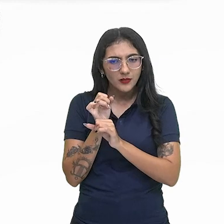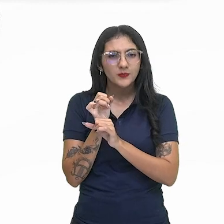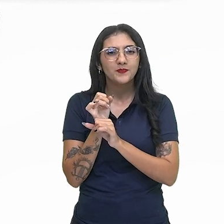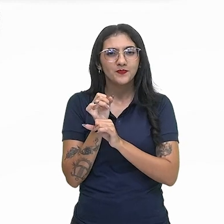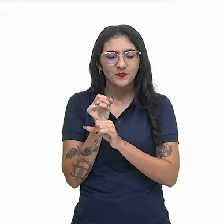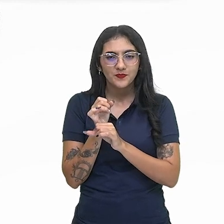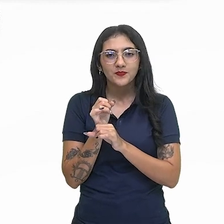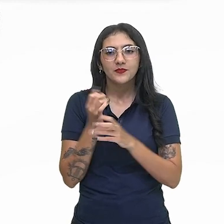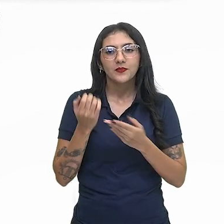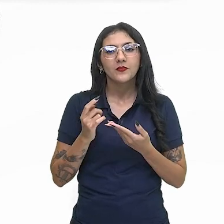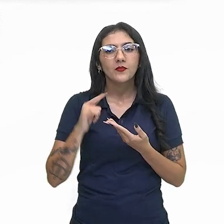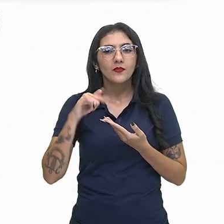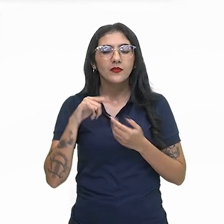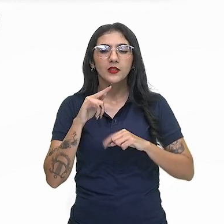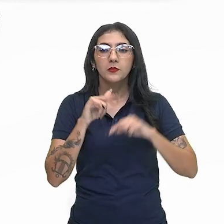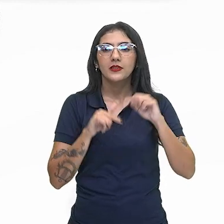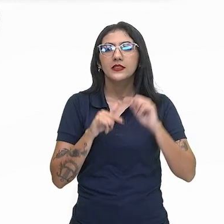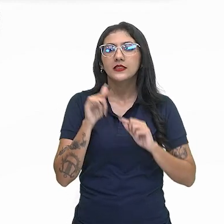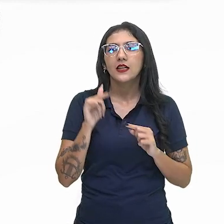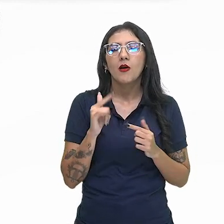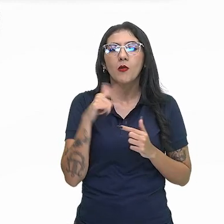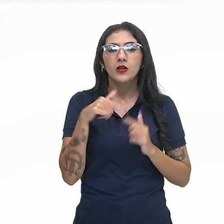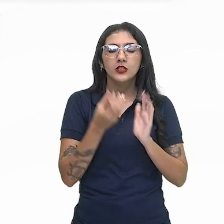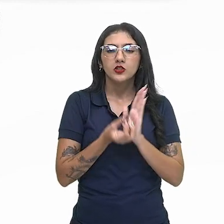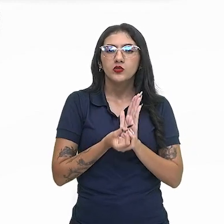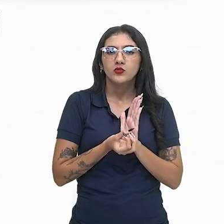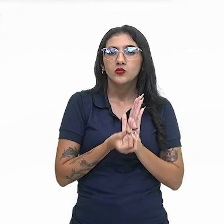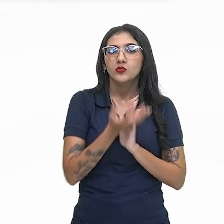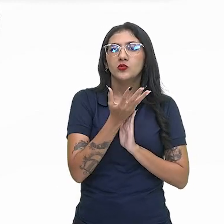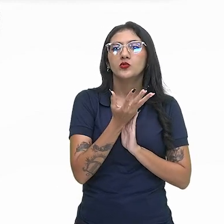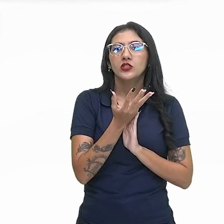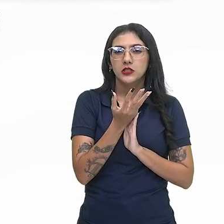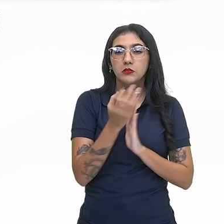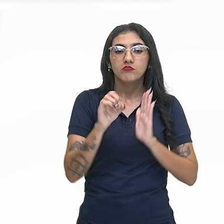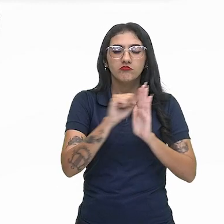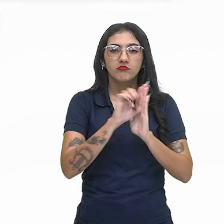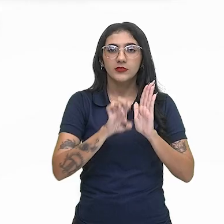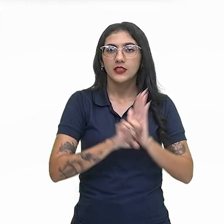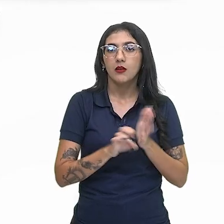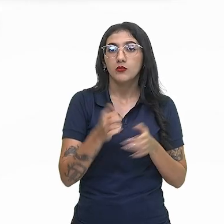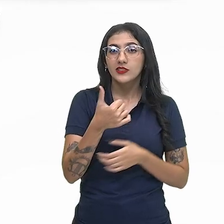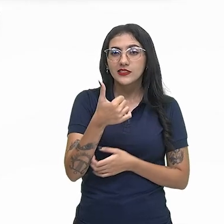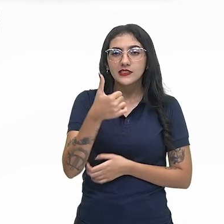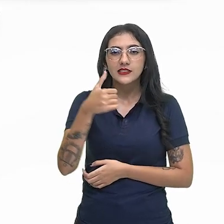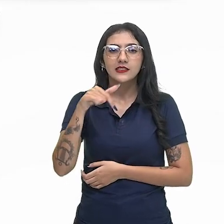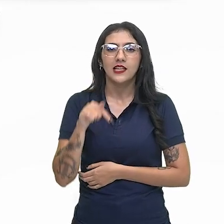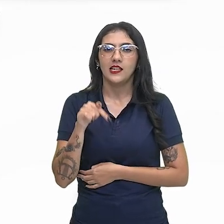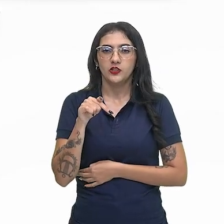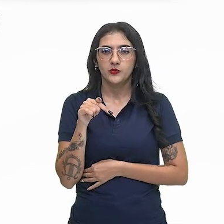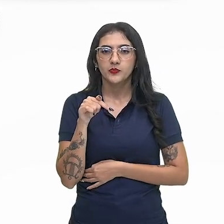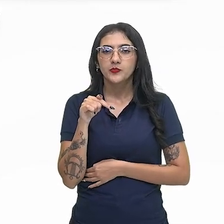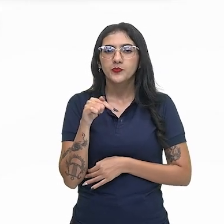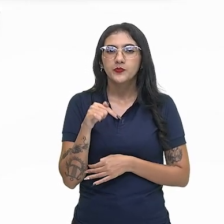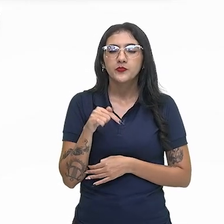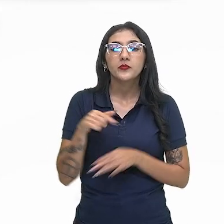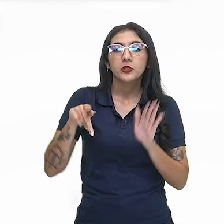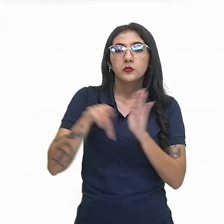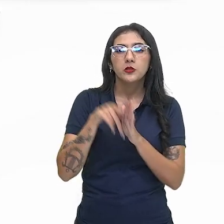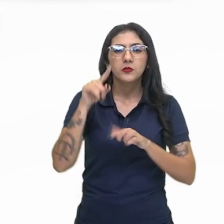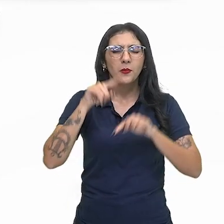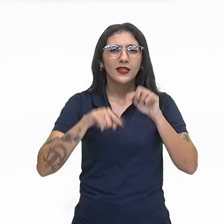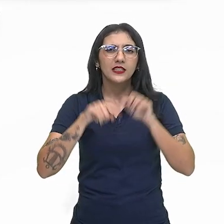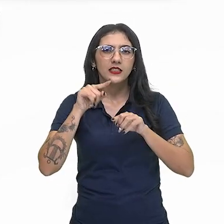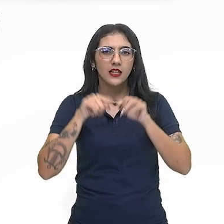que é justamente quando surgiu ela no século XVII com o desenvolvimento das